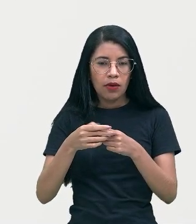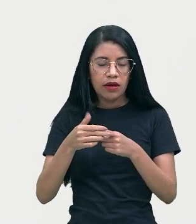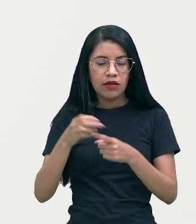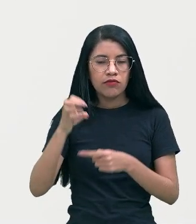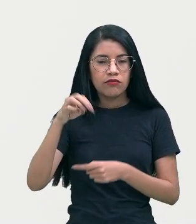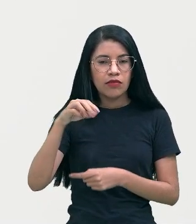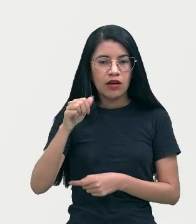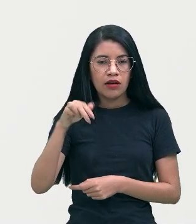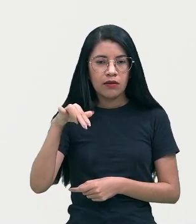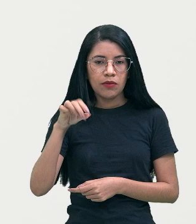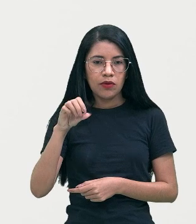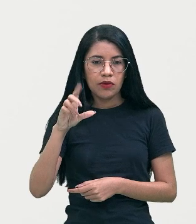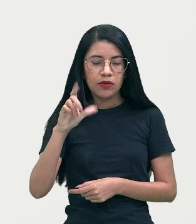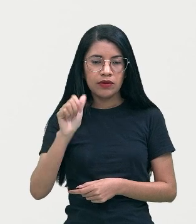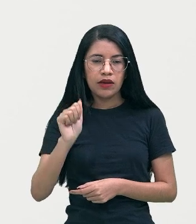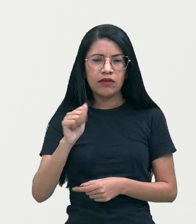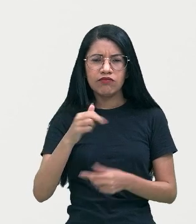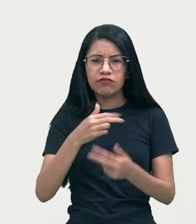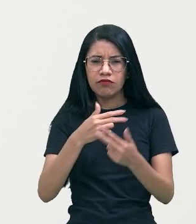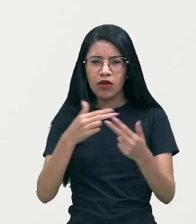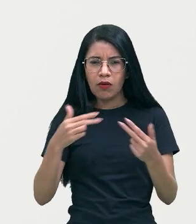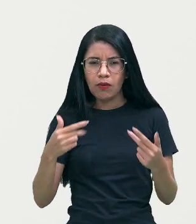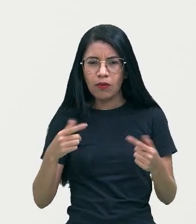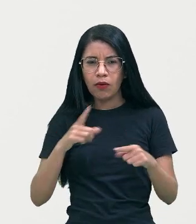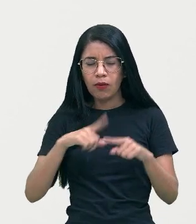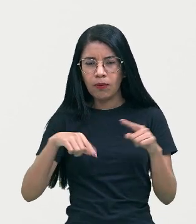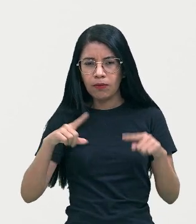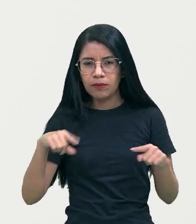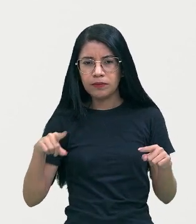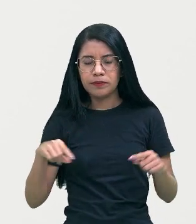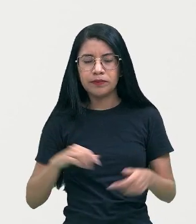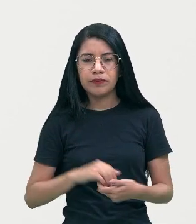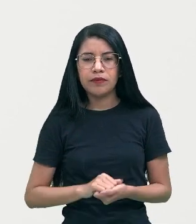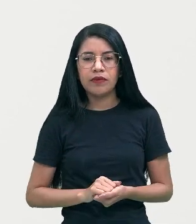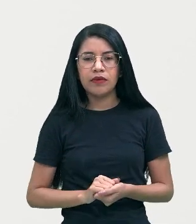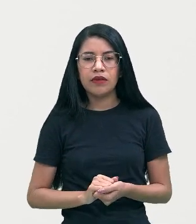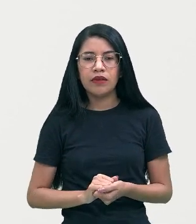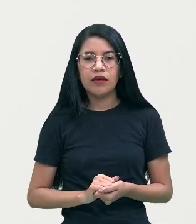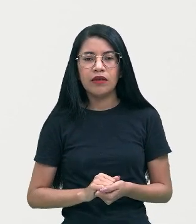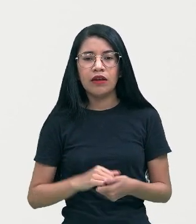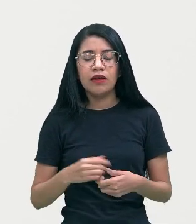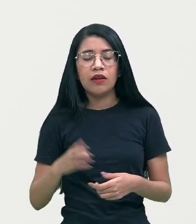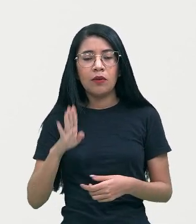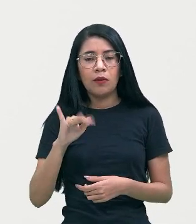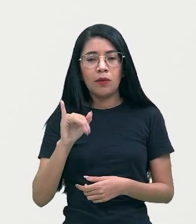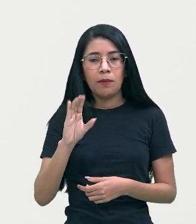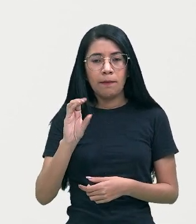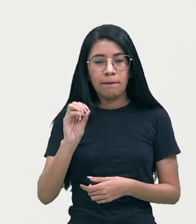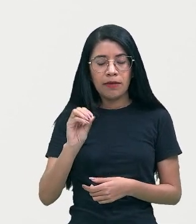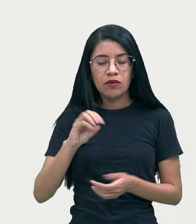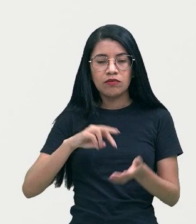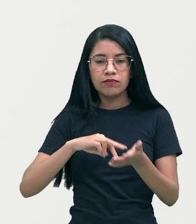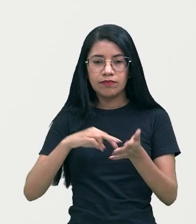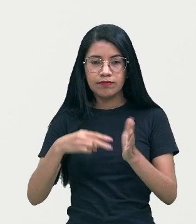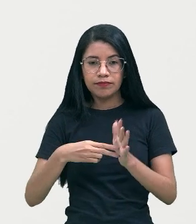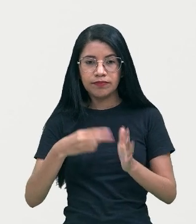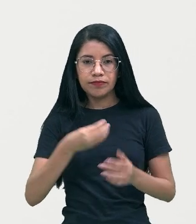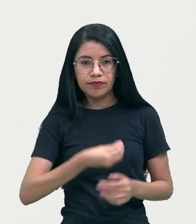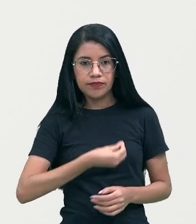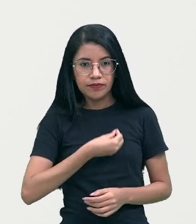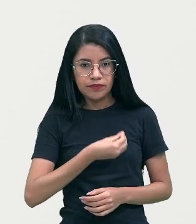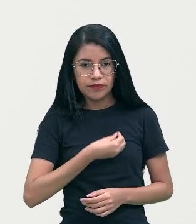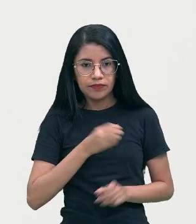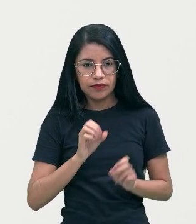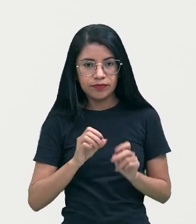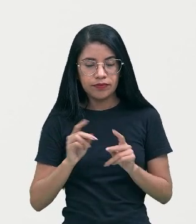mamona, entre outras matérias-primas. Então, olha só, bio é de vida, tá? Bio é de vida,